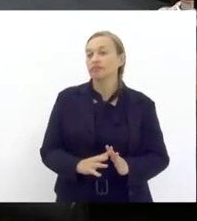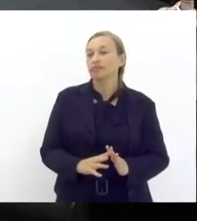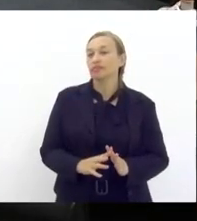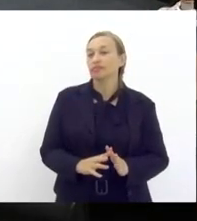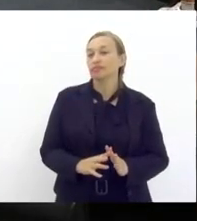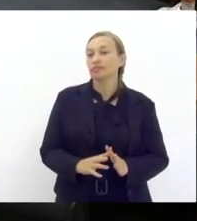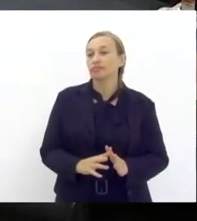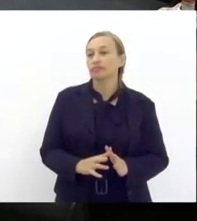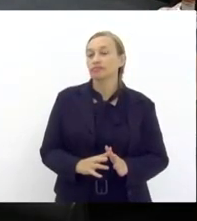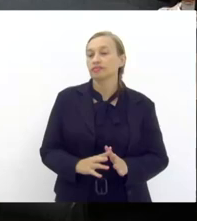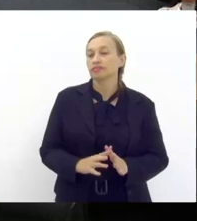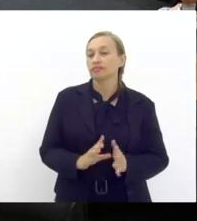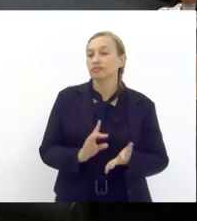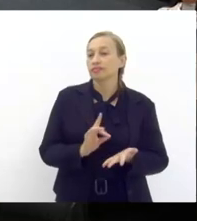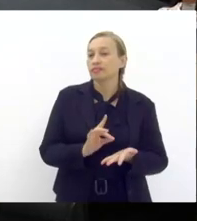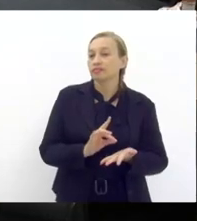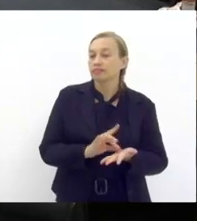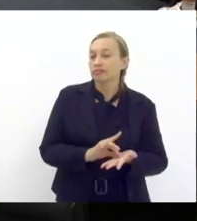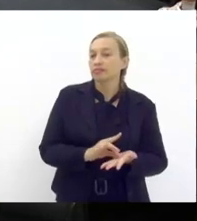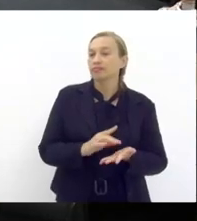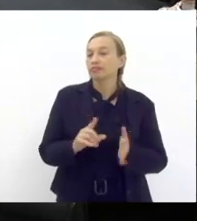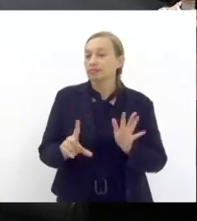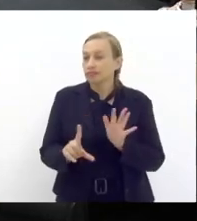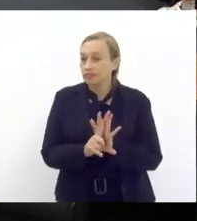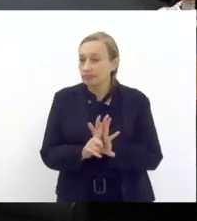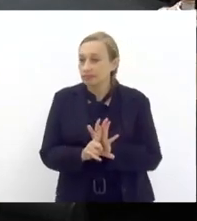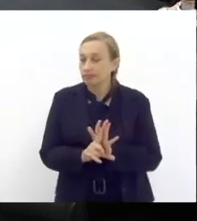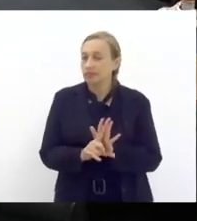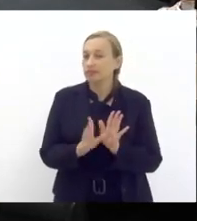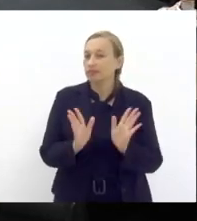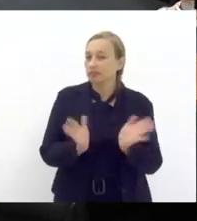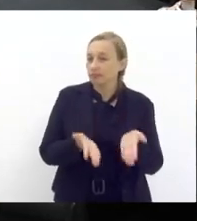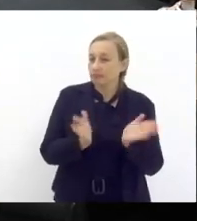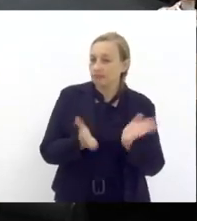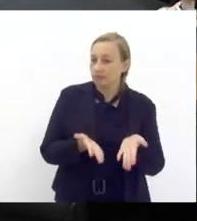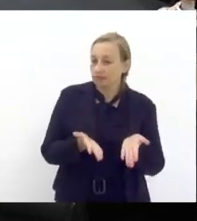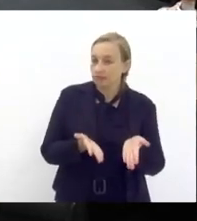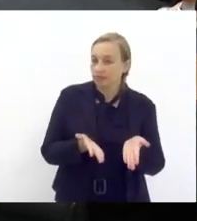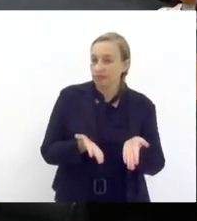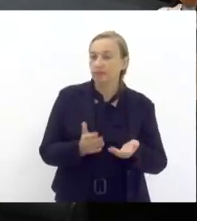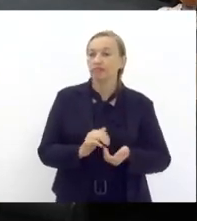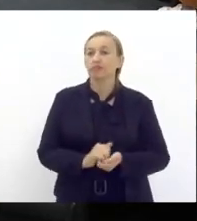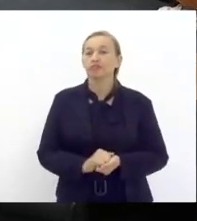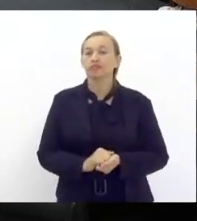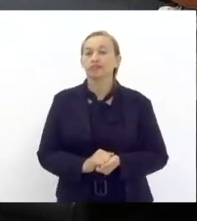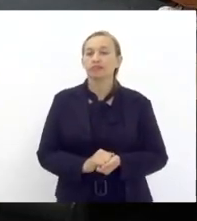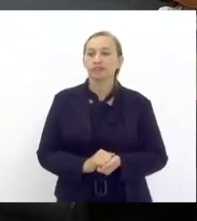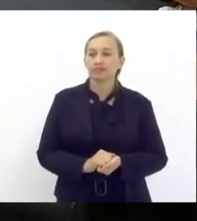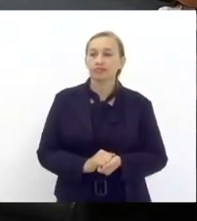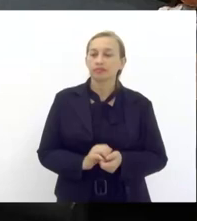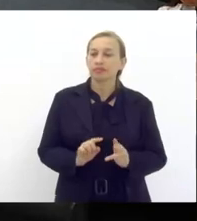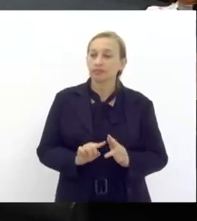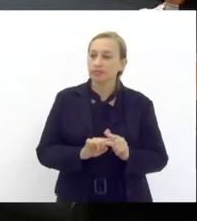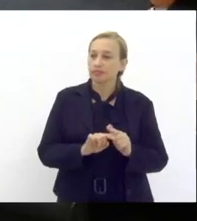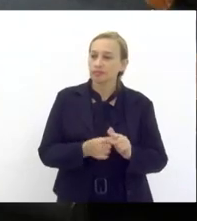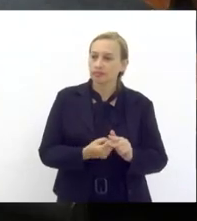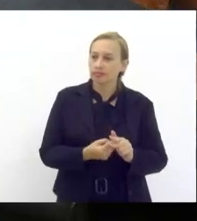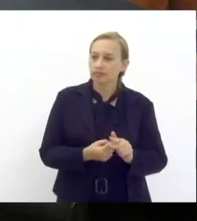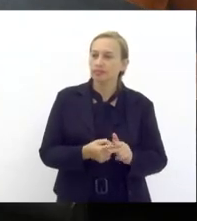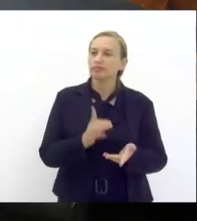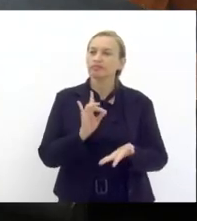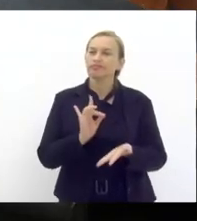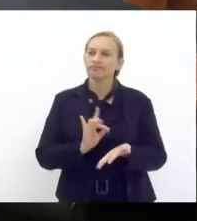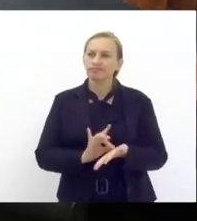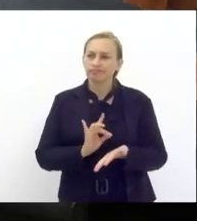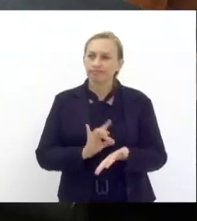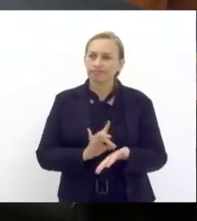origem dele, a origem da lei que a gente está agora, através da deputada Dani Balbi, alterando. Na